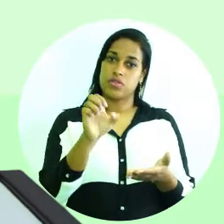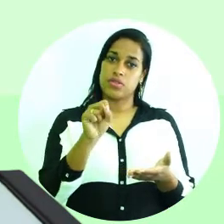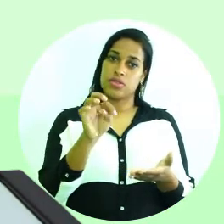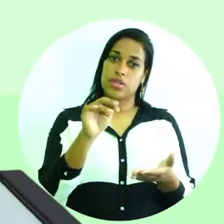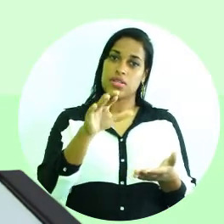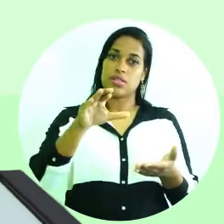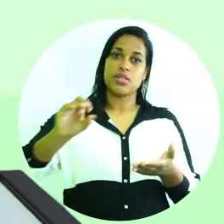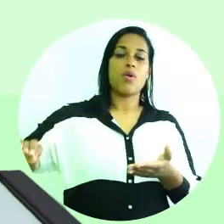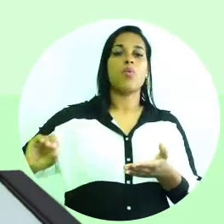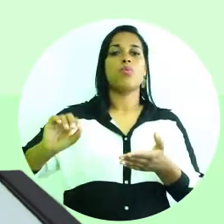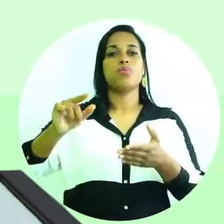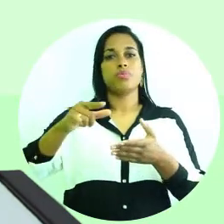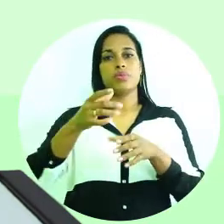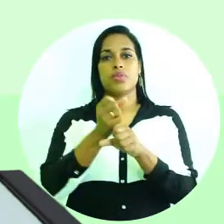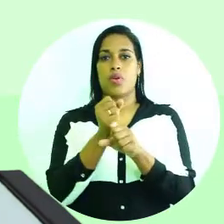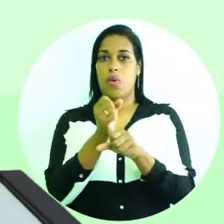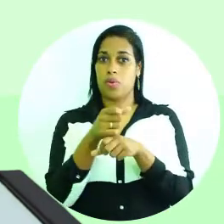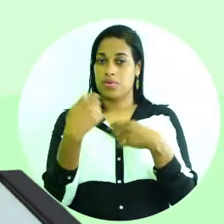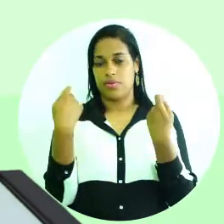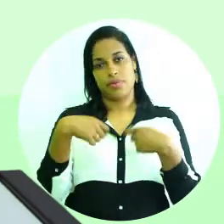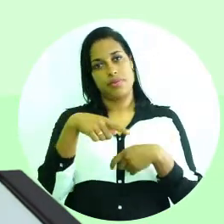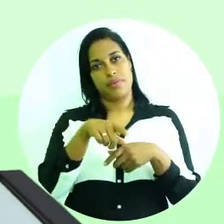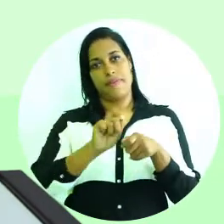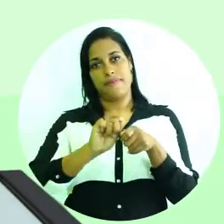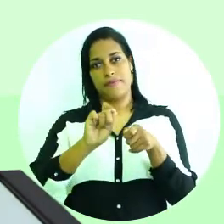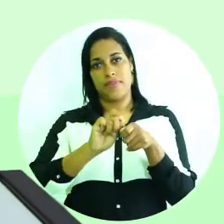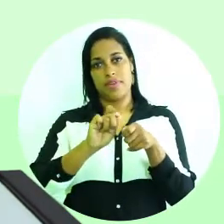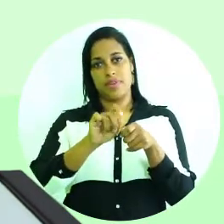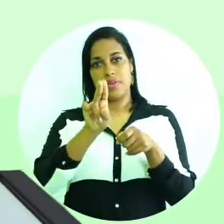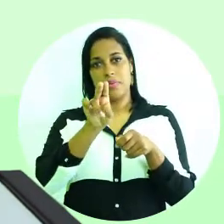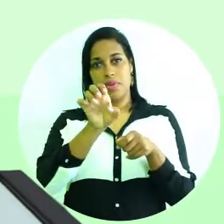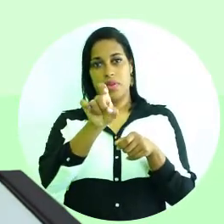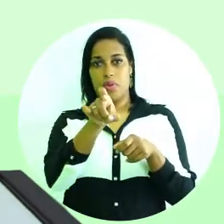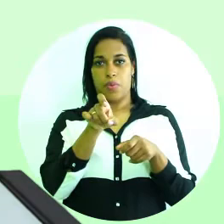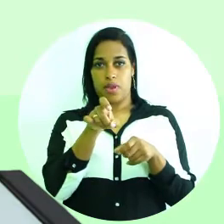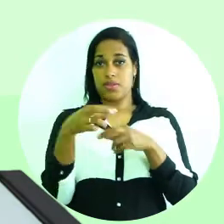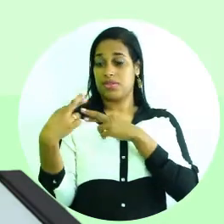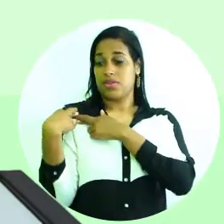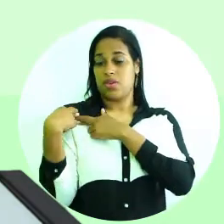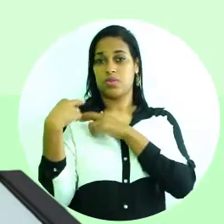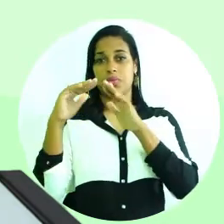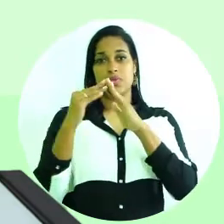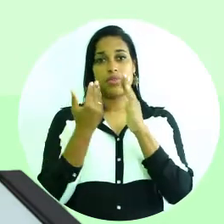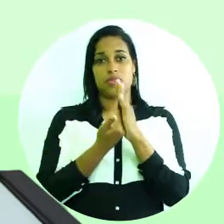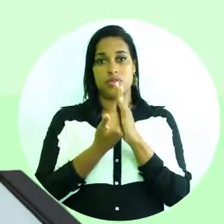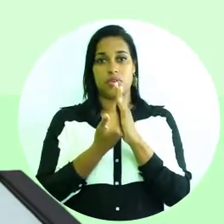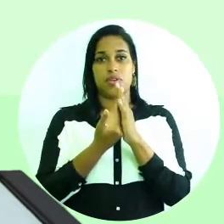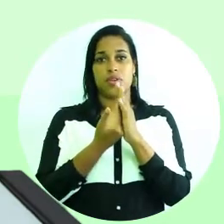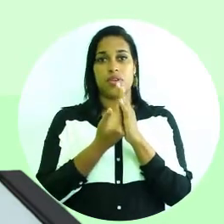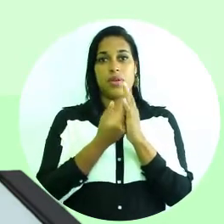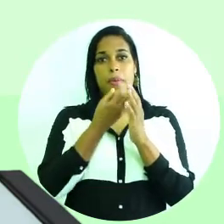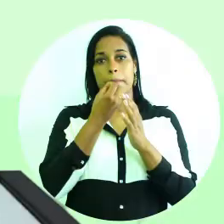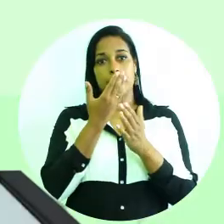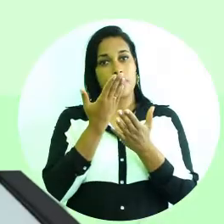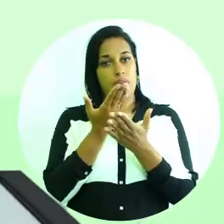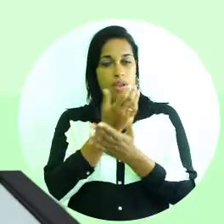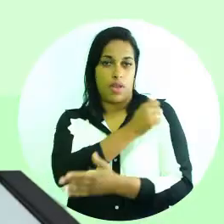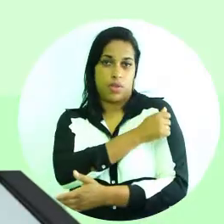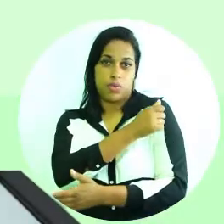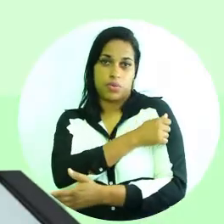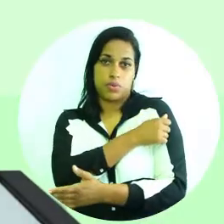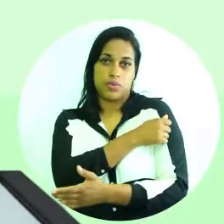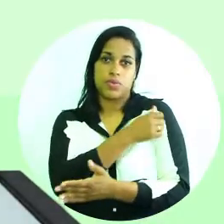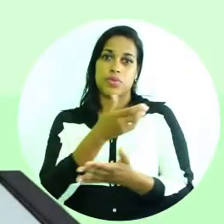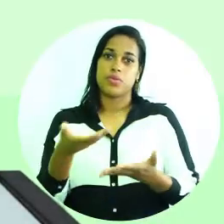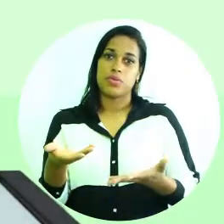contas. Prestação de contas essa que é feita pela UEX, que é o representante da escola. Bem, meus